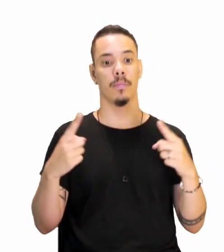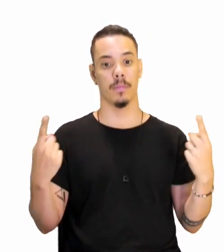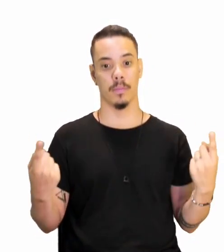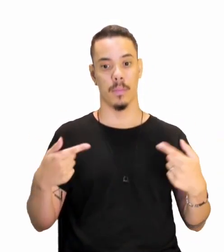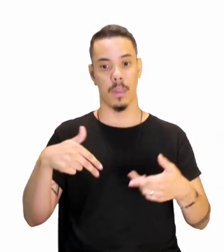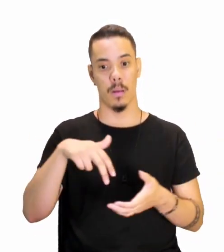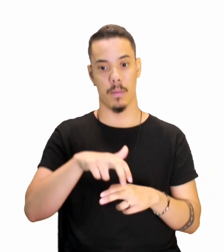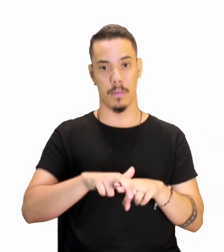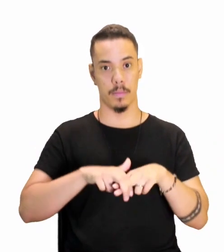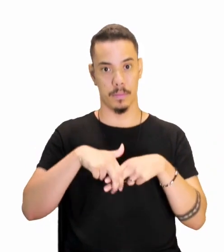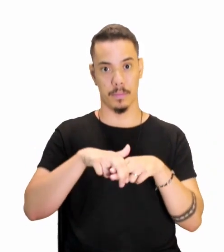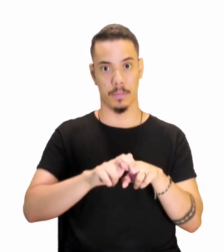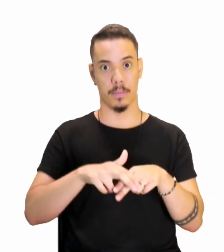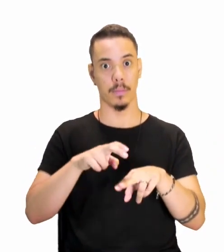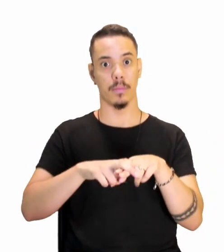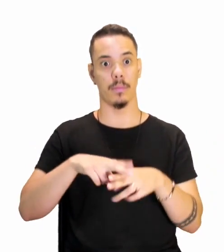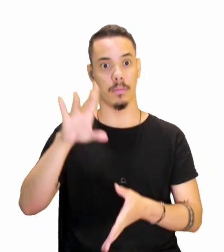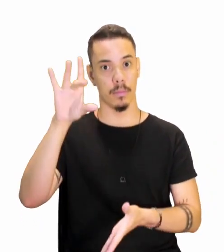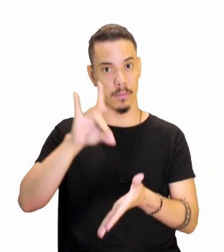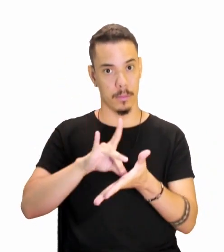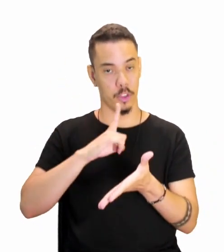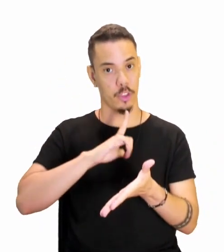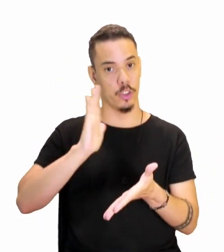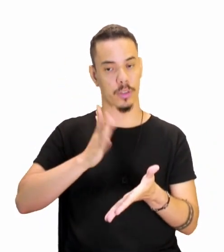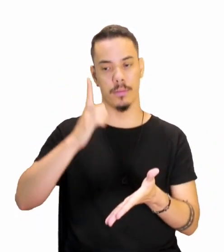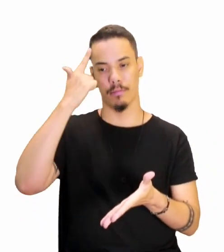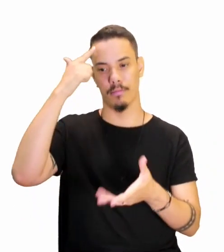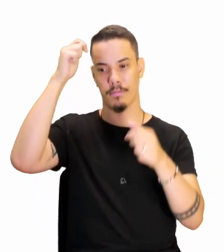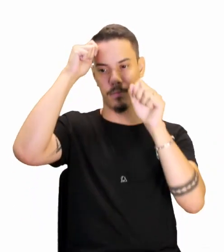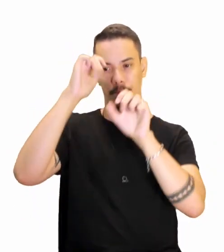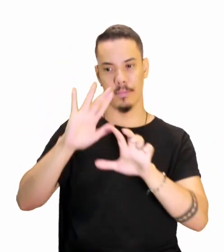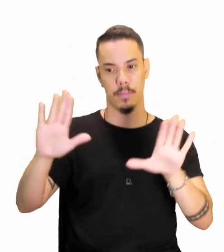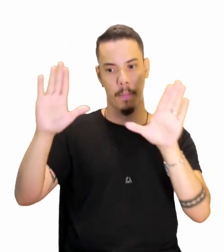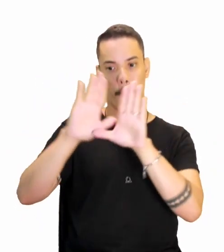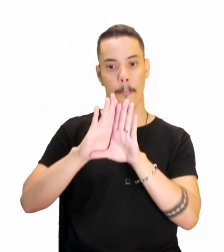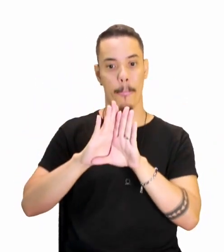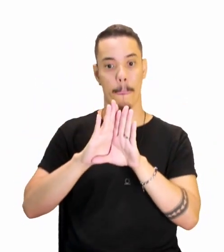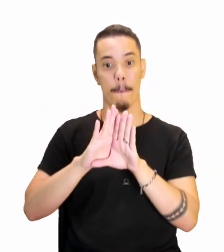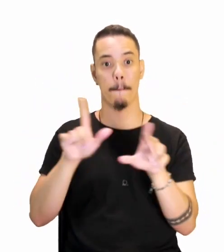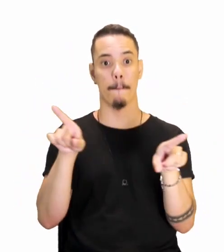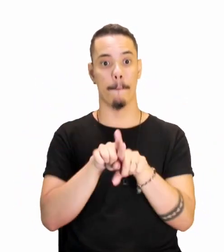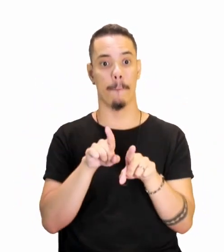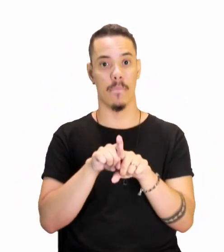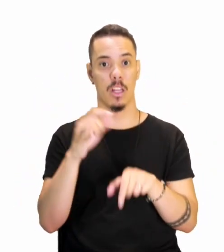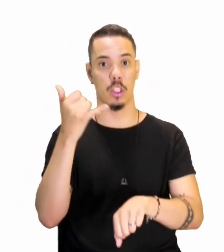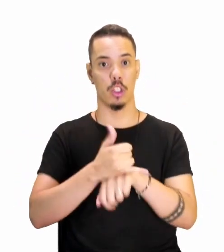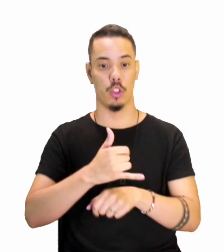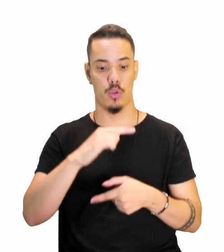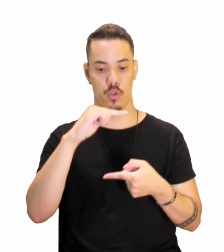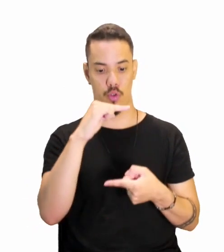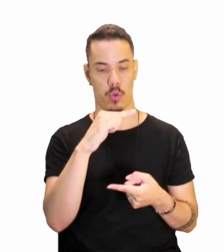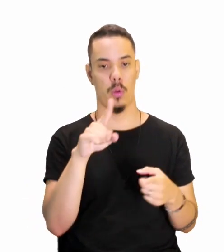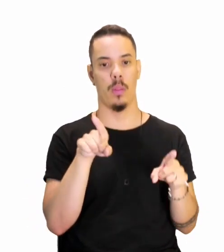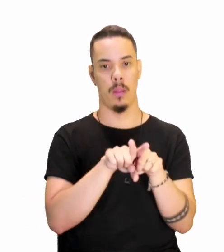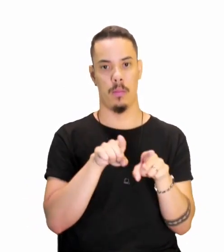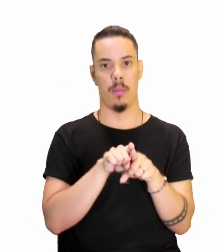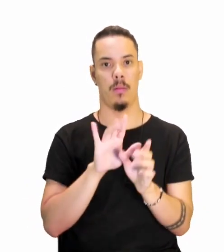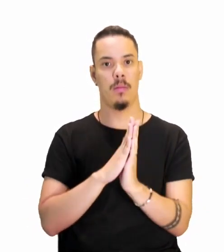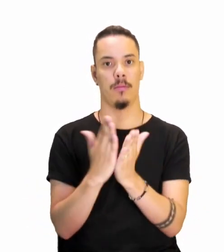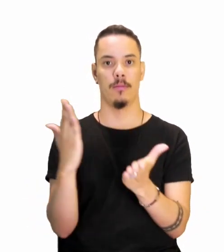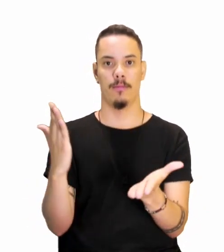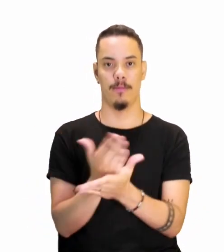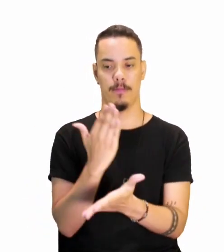concreto já vem na sua imaginação. E o tijolo? Também. E caderno também. Tá